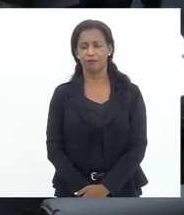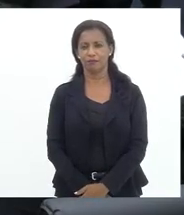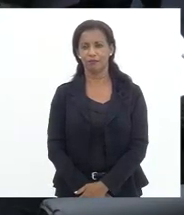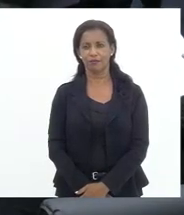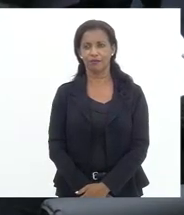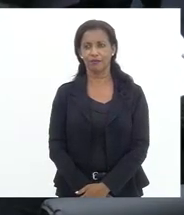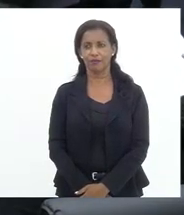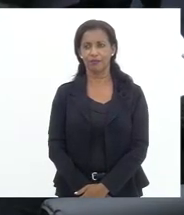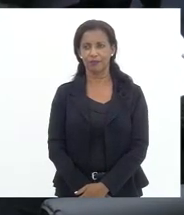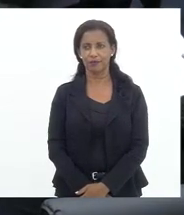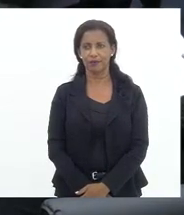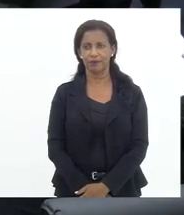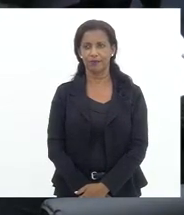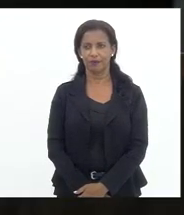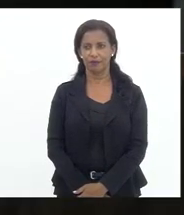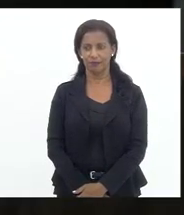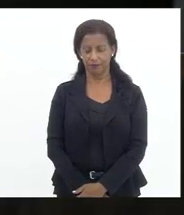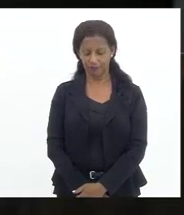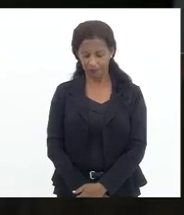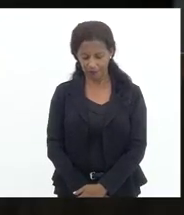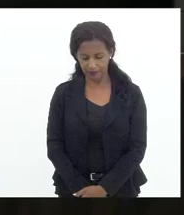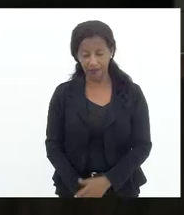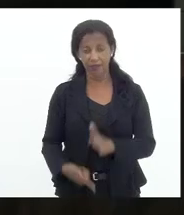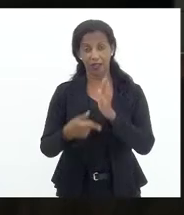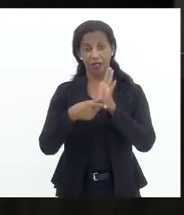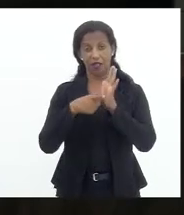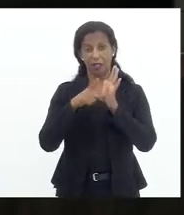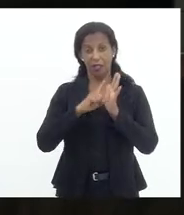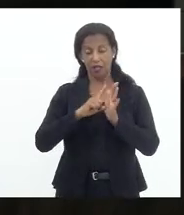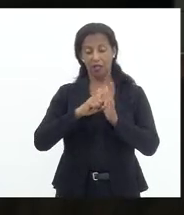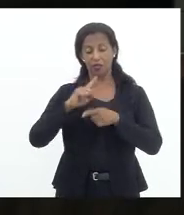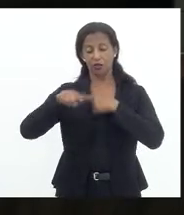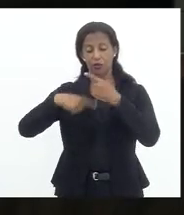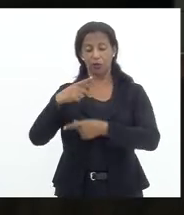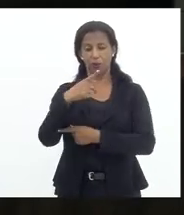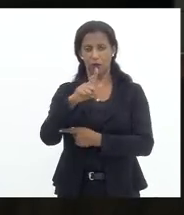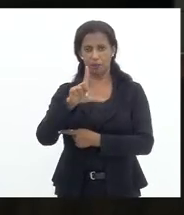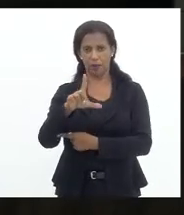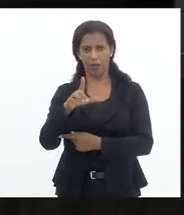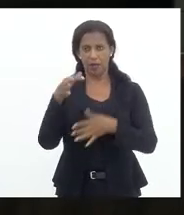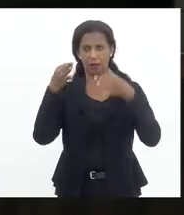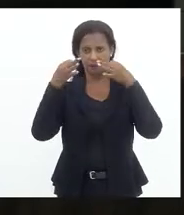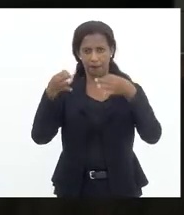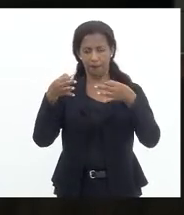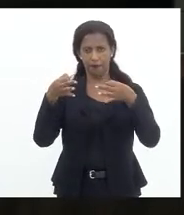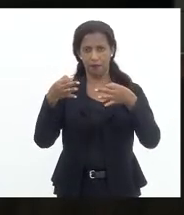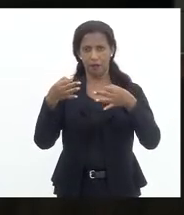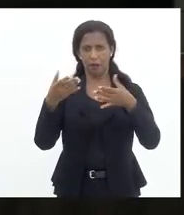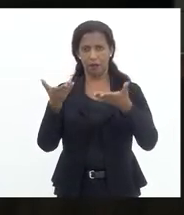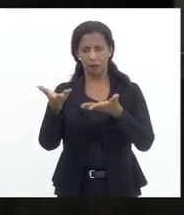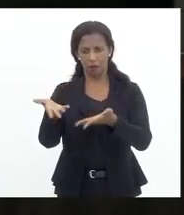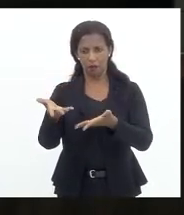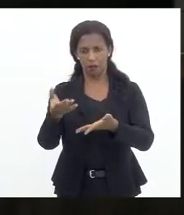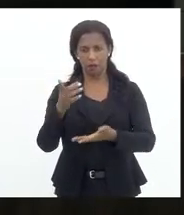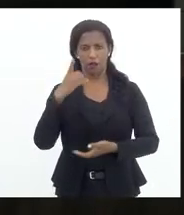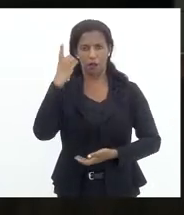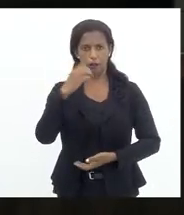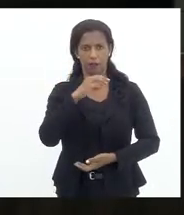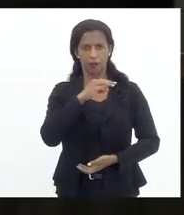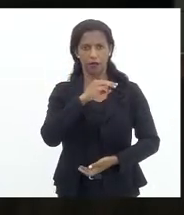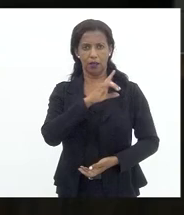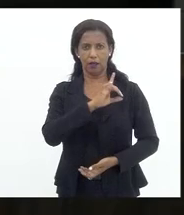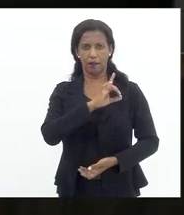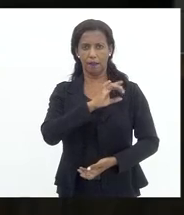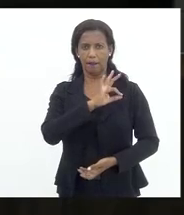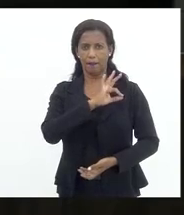Eu, antes de cantar o próximo PL, gostaria de chamar a atenção da deputada Marta Rubens